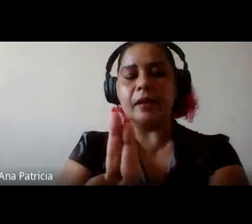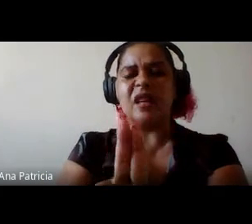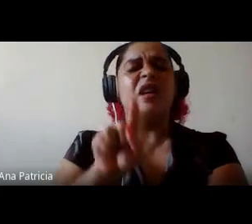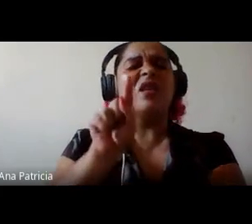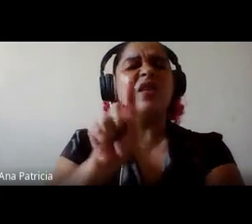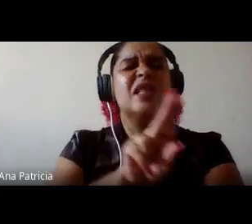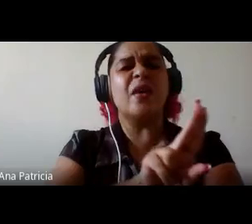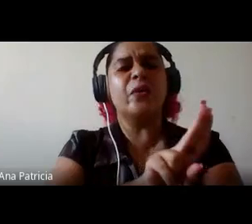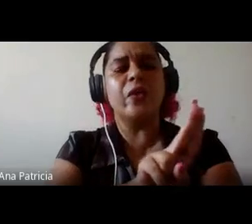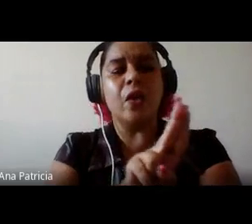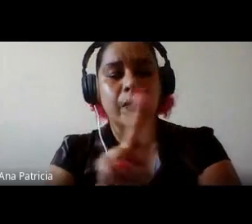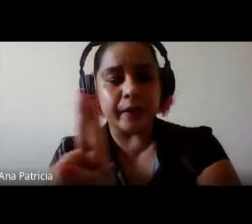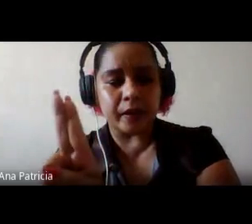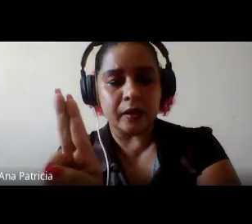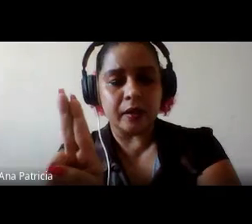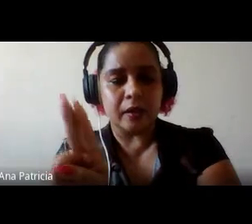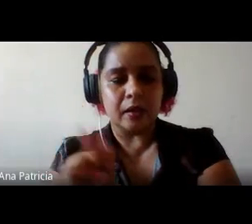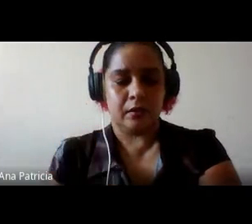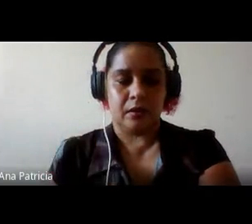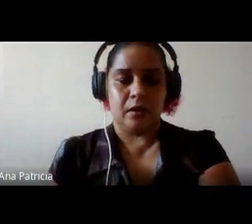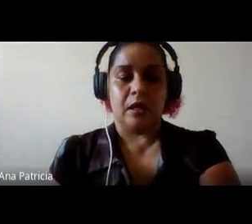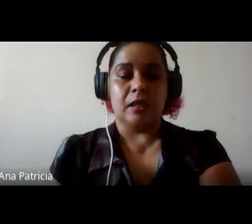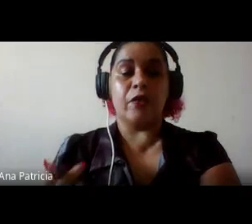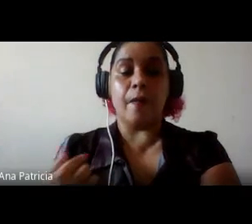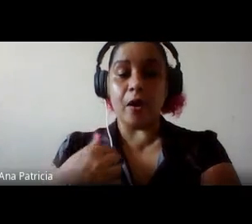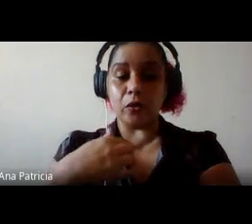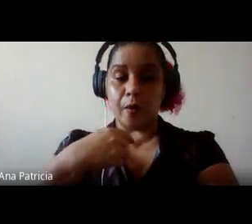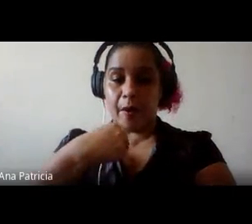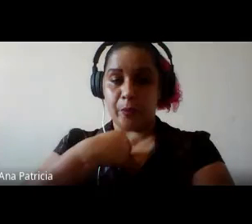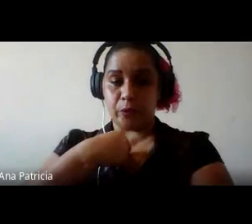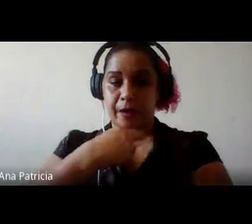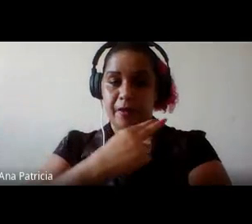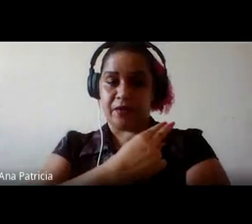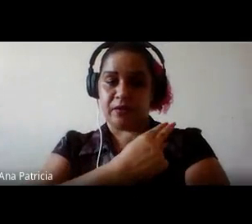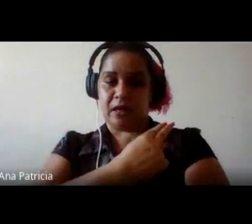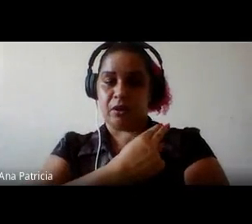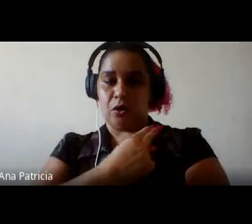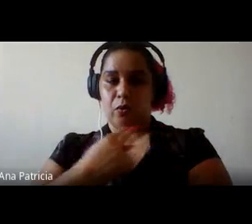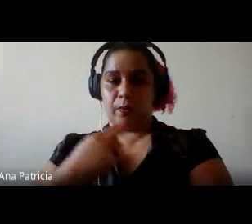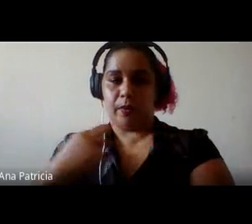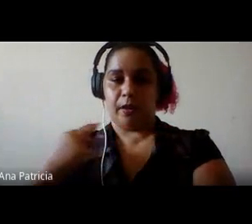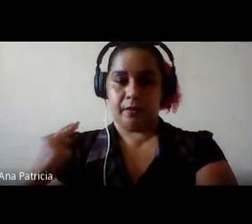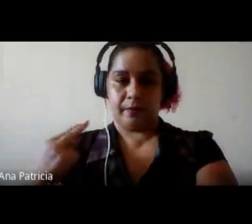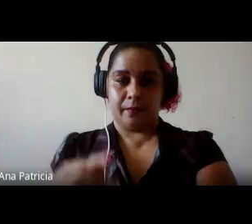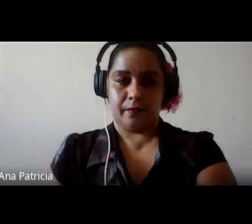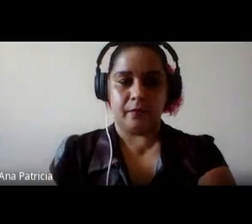Nome. Seu nome. Se for meu nome, eu aponto para mim e faço o sinal de